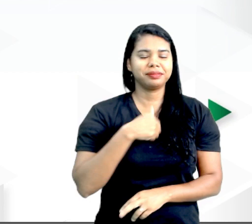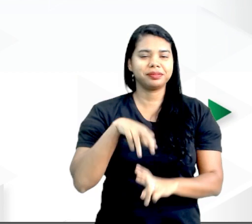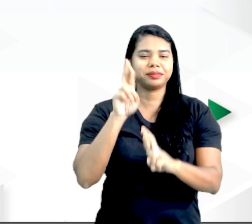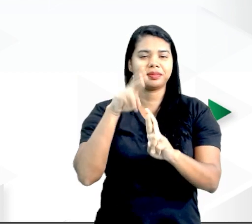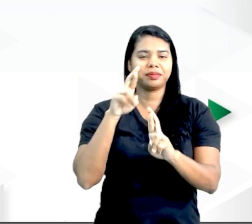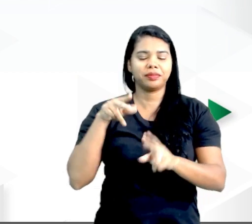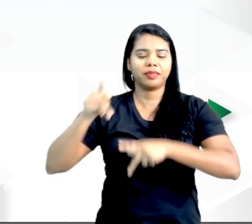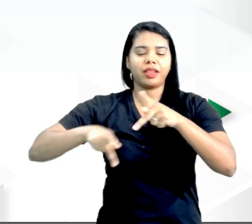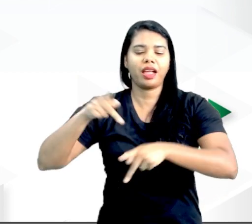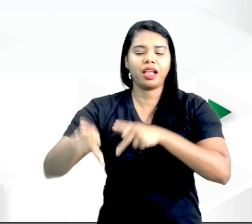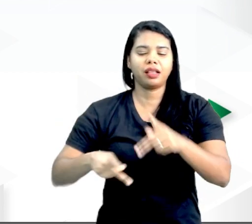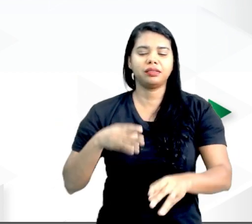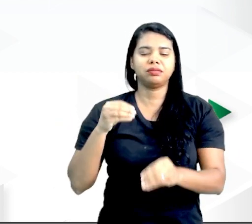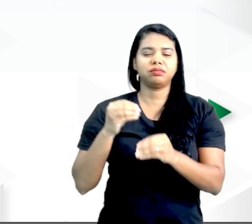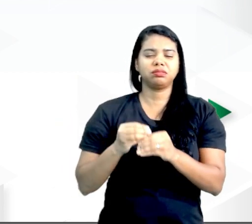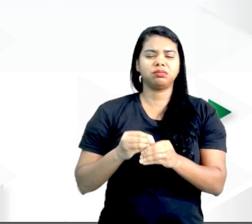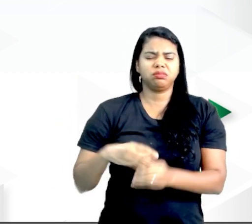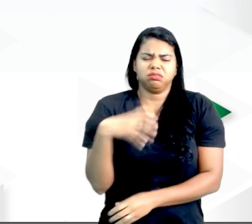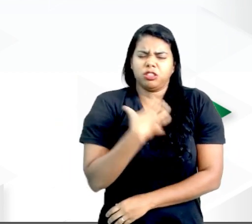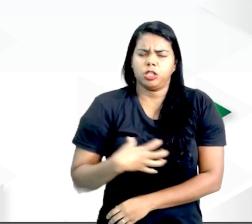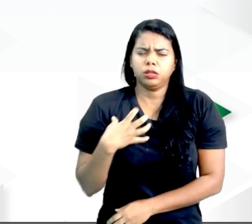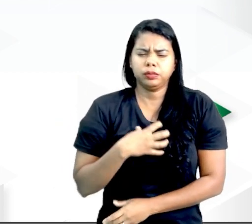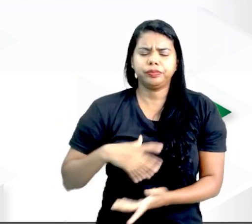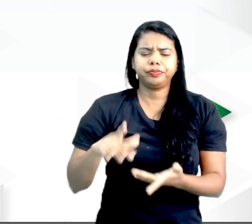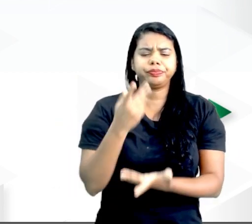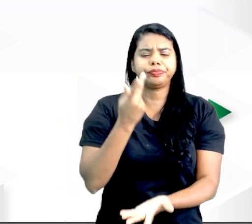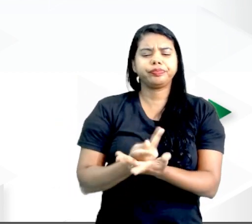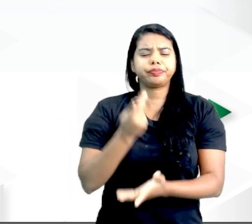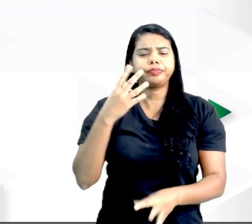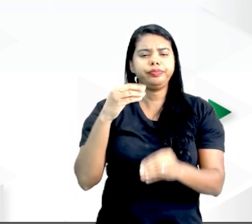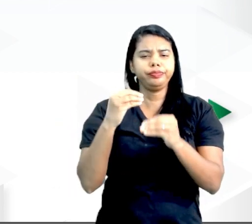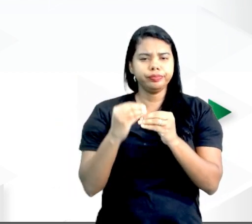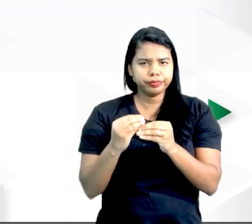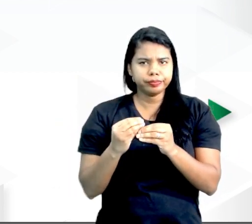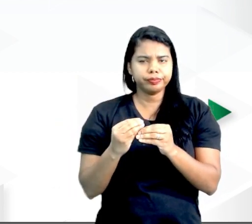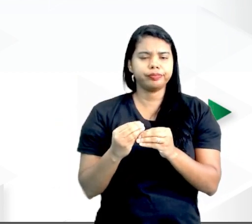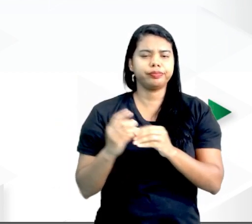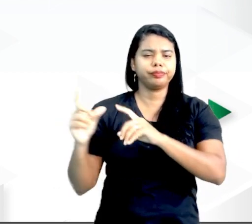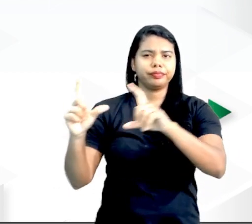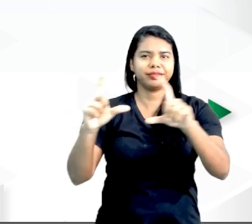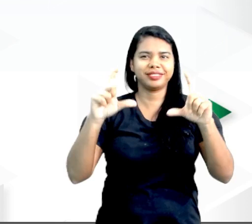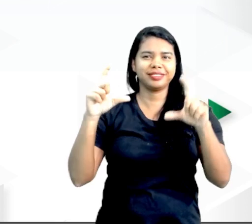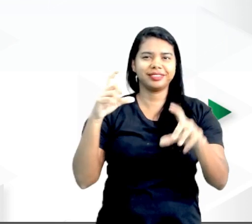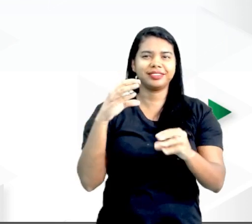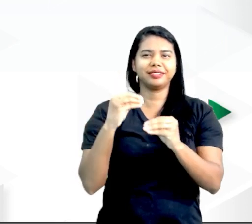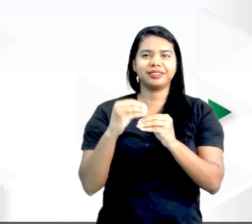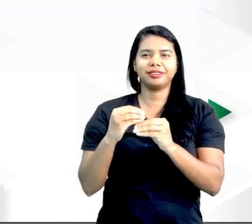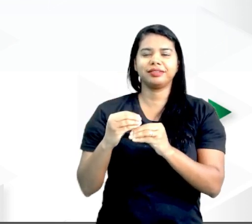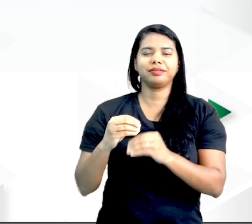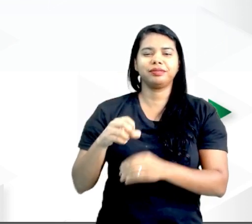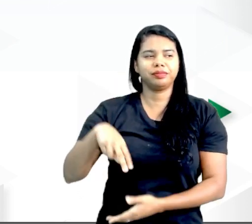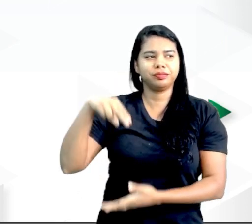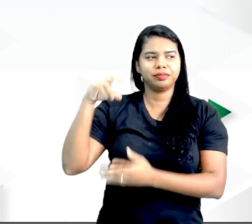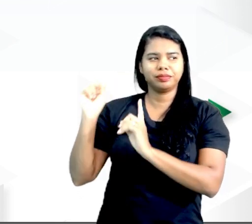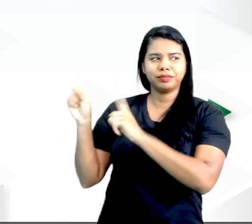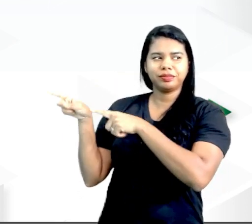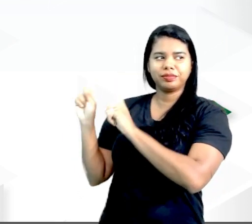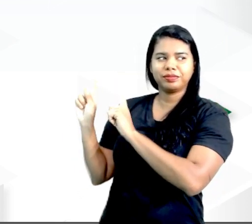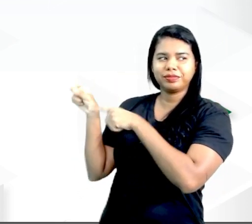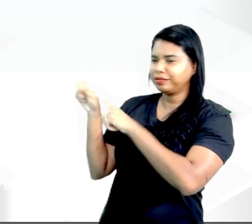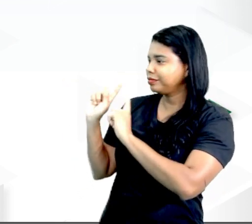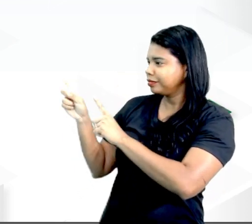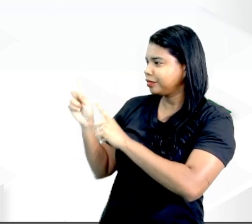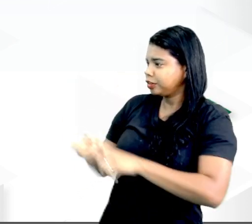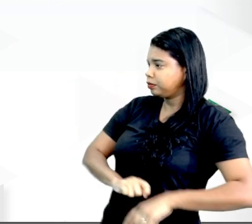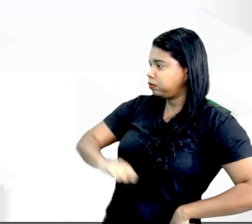aí do povo que estava revoltado, criaram essas imagens à época do nordestino aí, com a